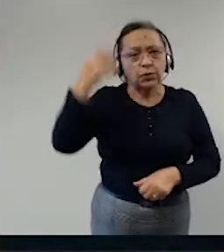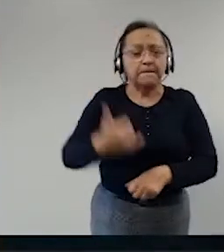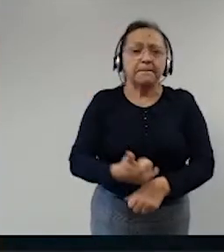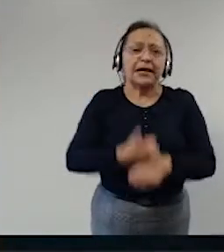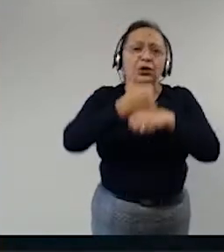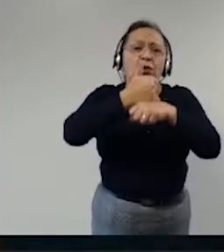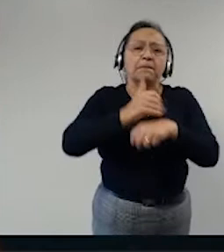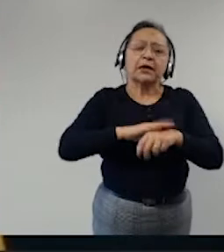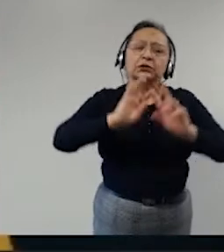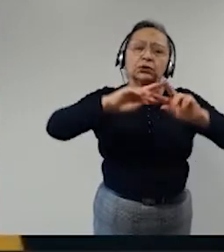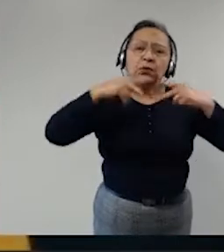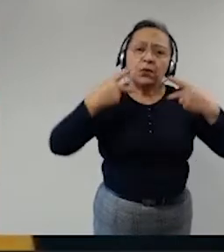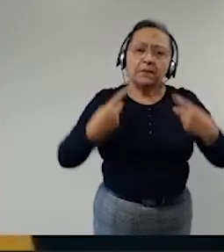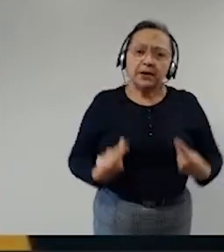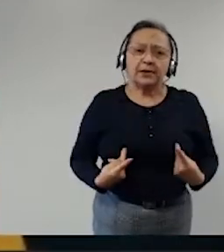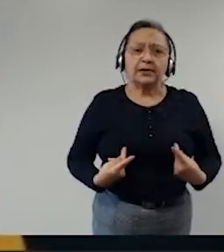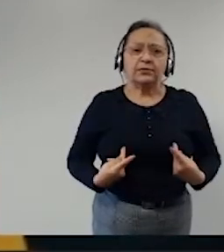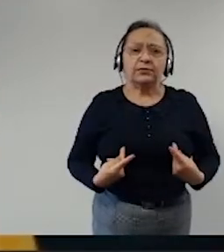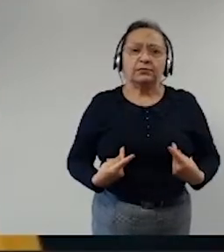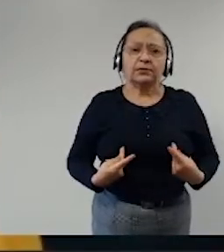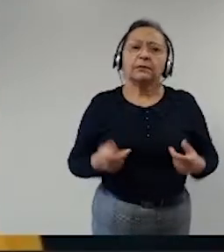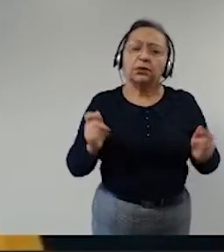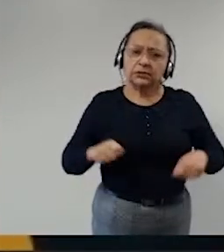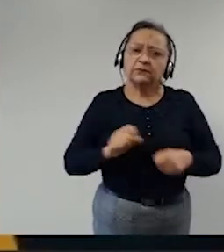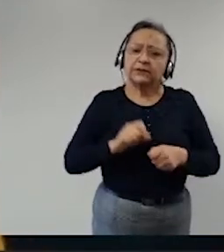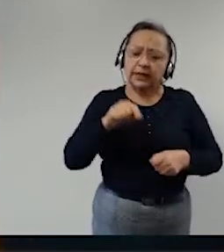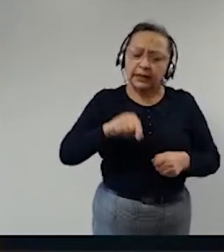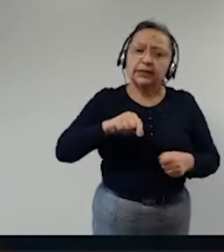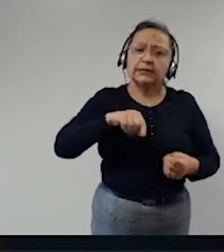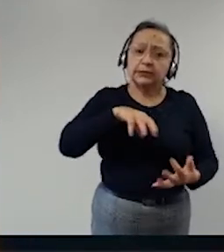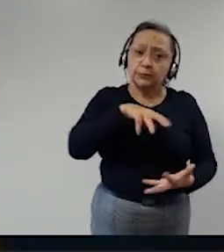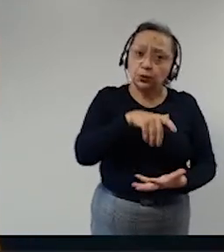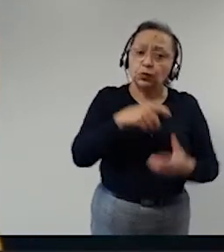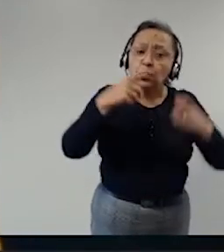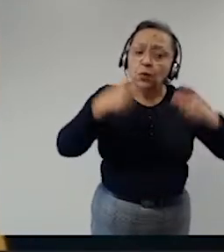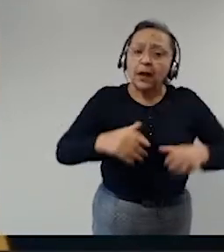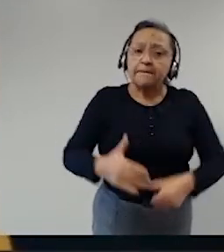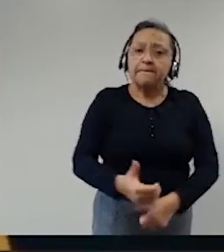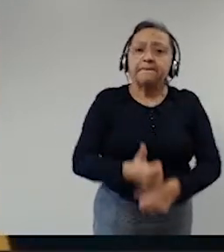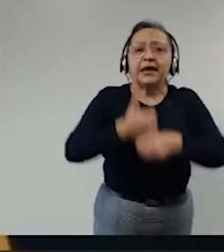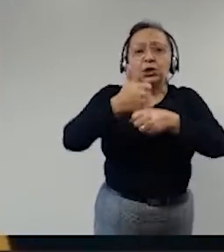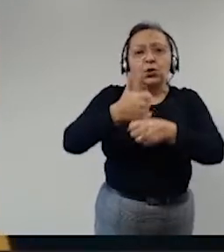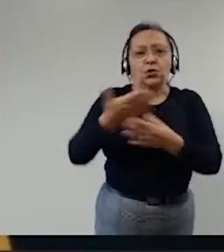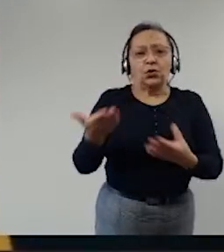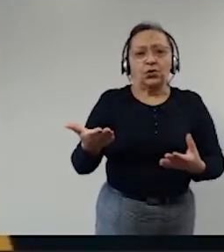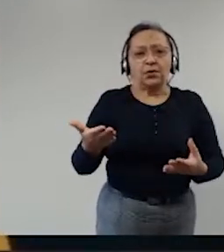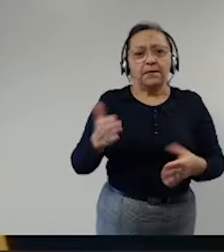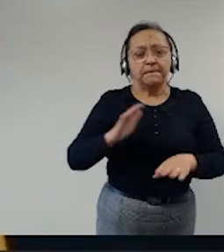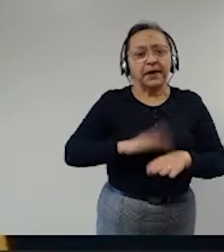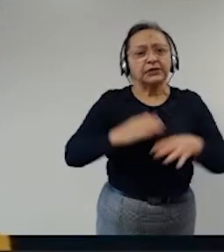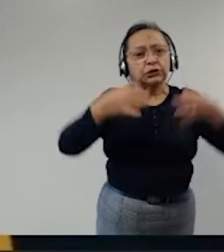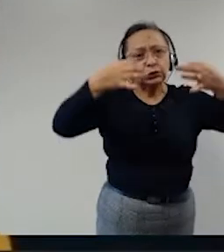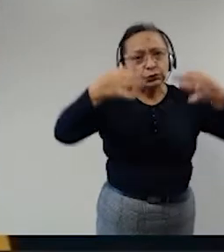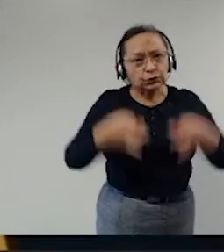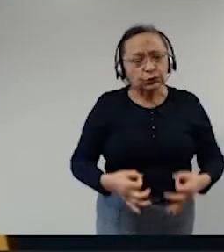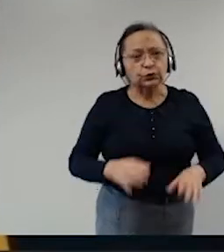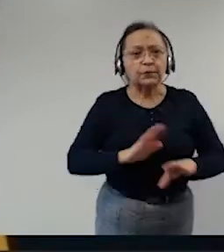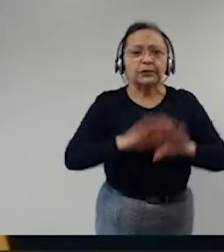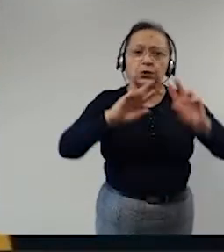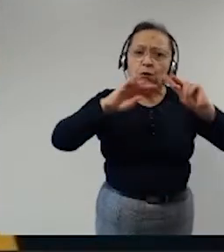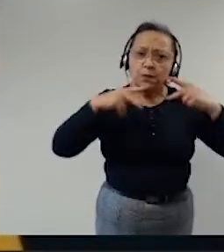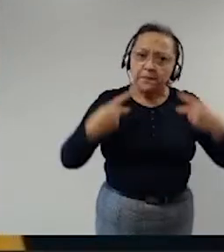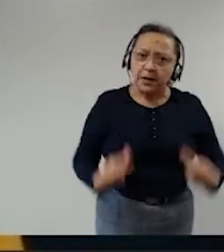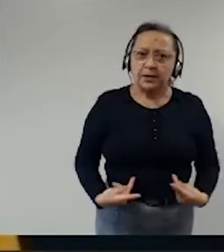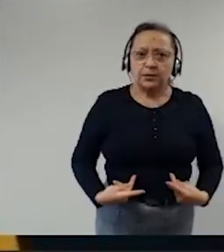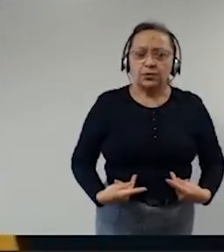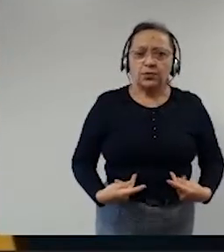faça desse mundo um lugar melhor. Eu quero finalizar, já encaminhando para a finalização da minha fala, deixando